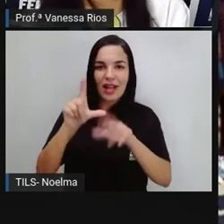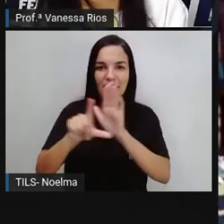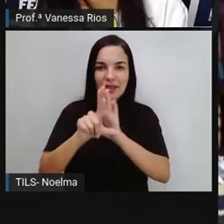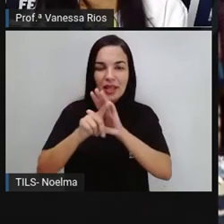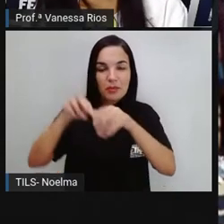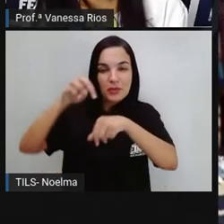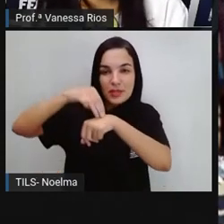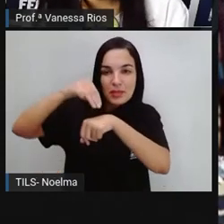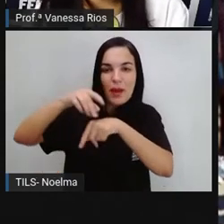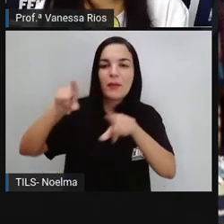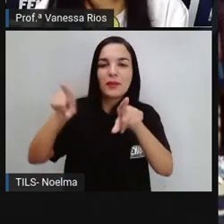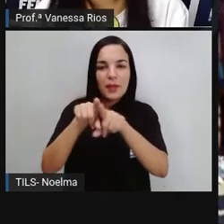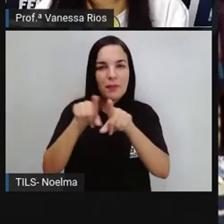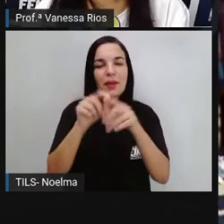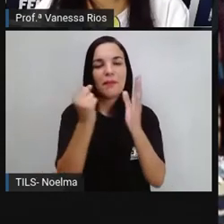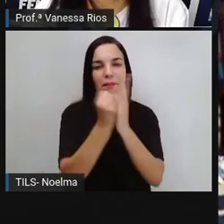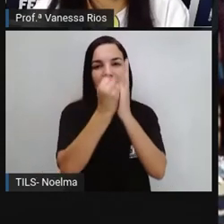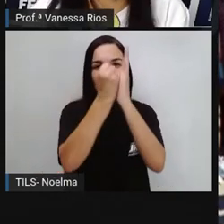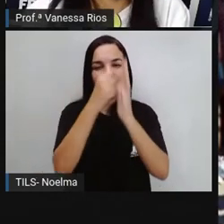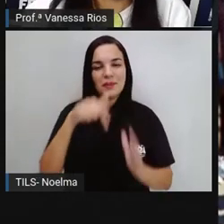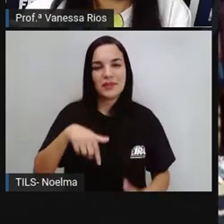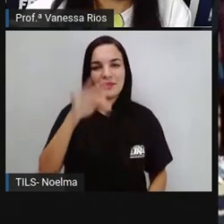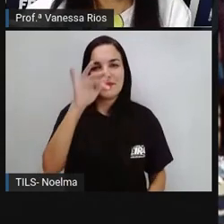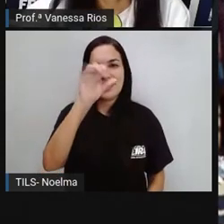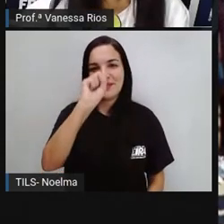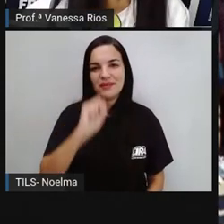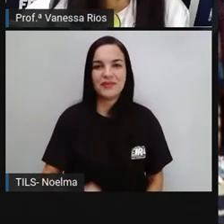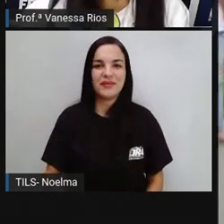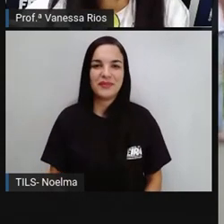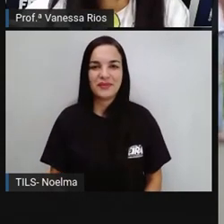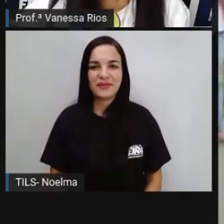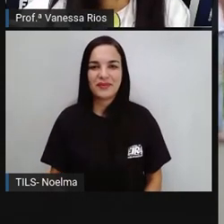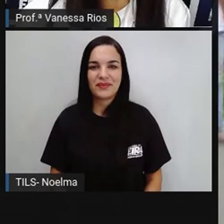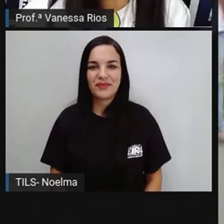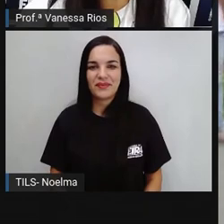é considerada também patrimônio da cidade.